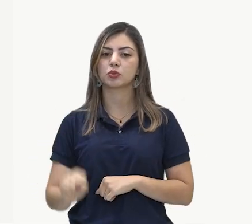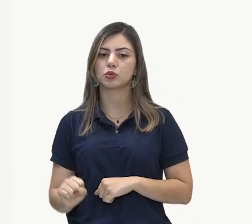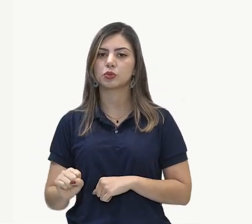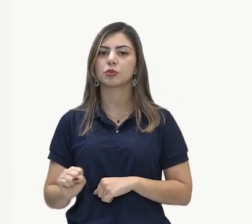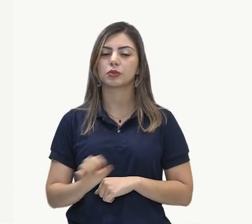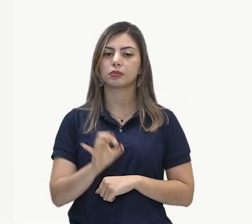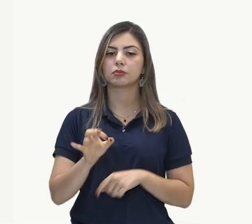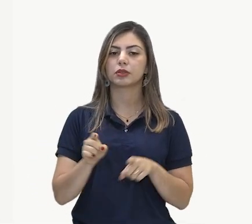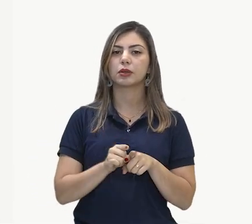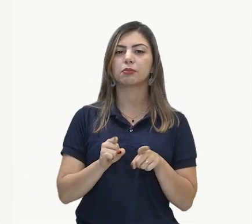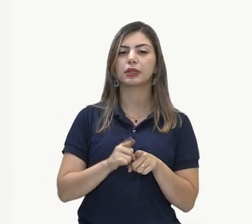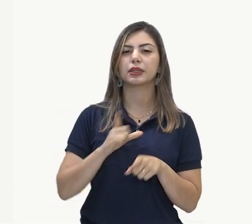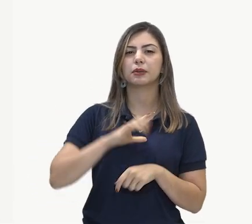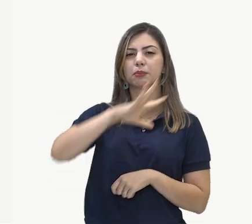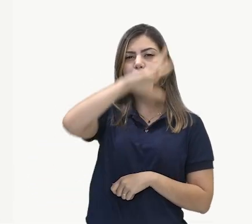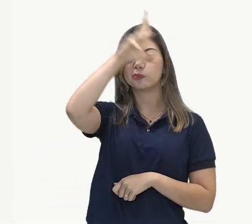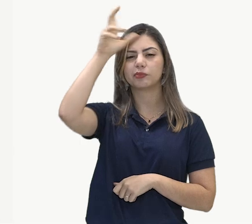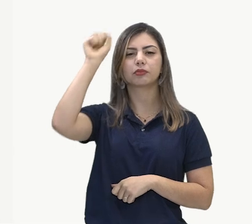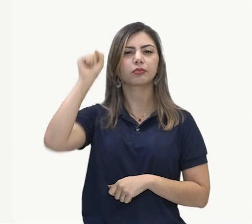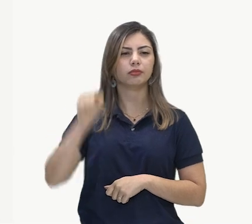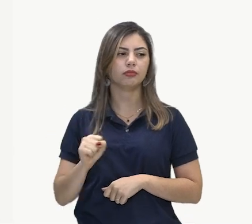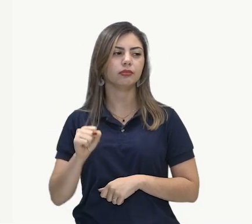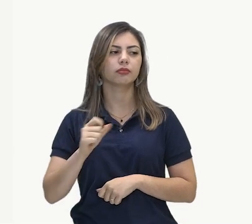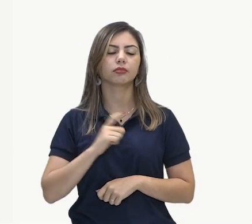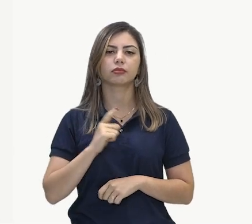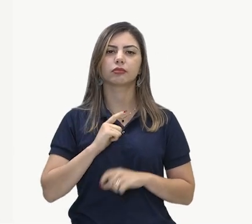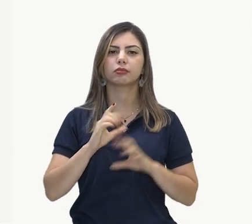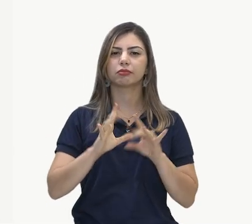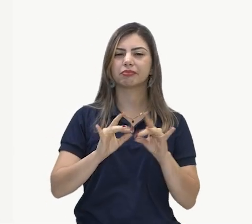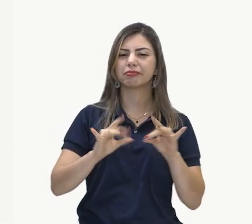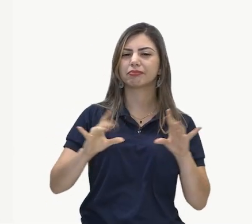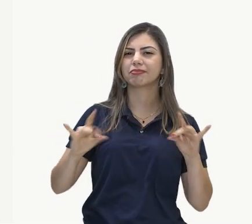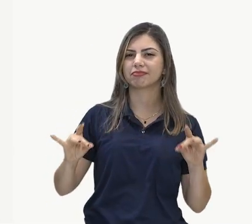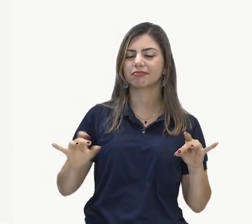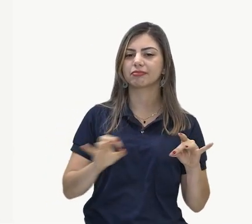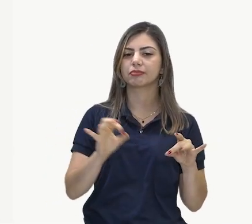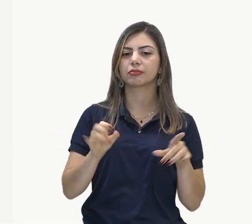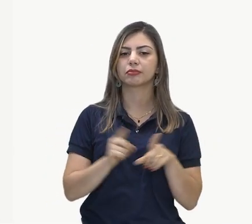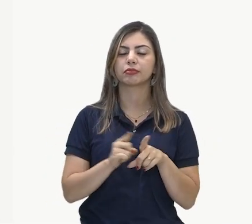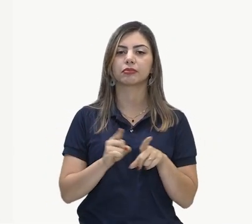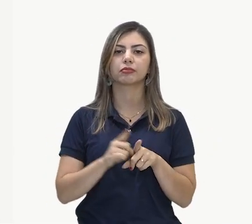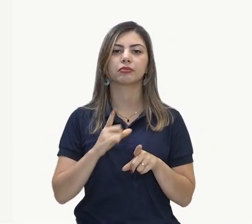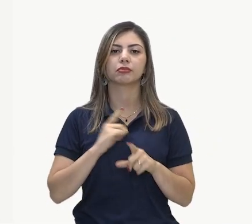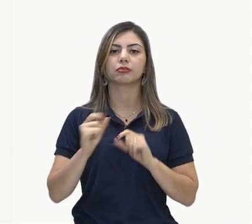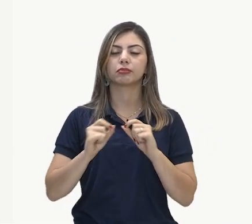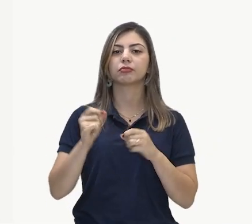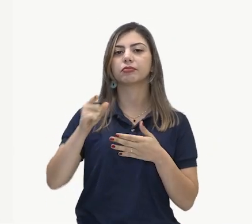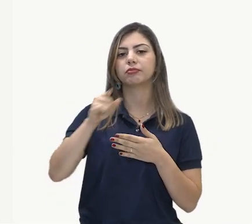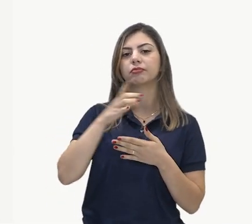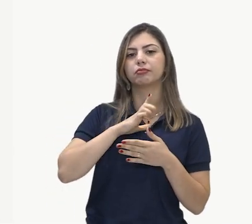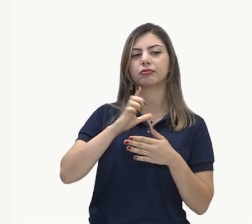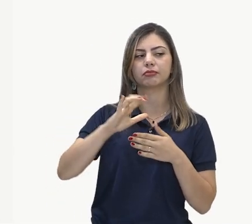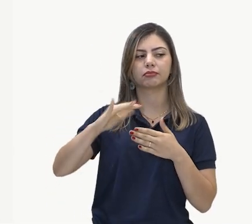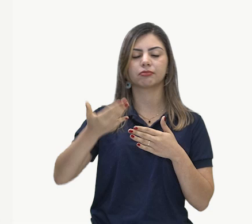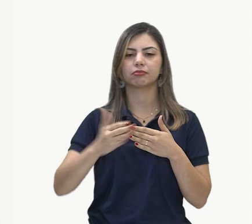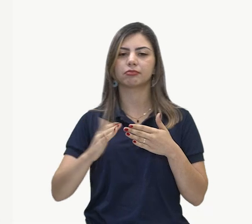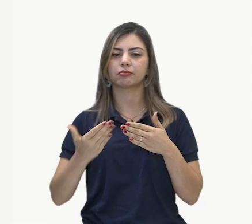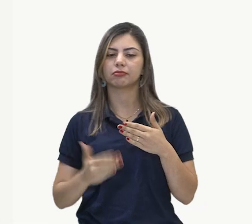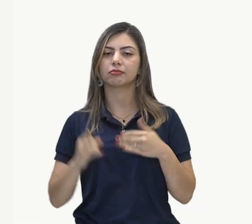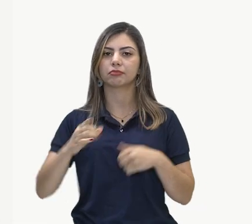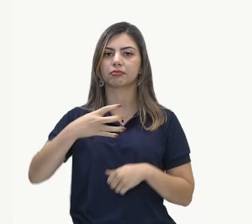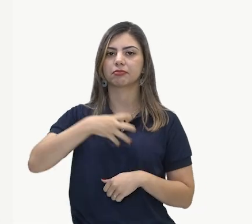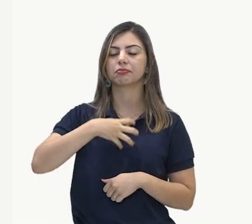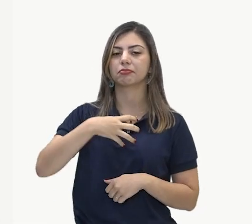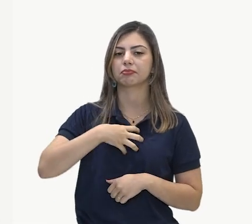tenho o Mato Grosso do Sul. Na questão da Mata Atlântica, o estado da Bahia. E ainda dentro do estado